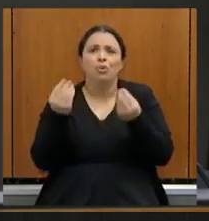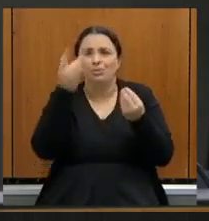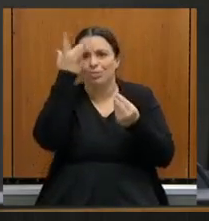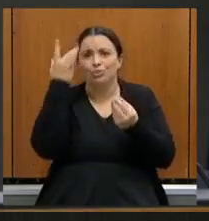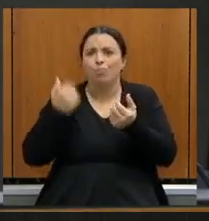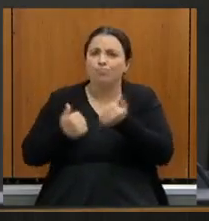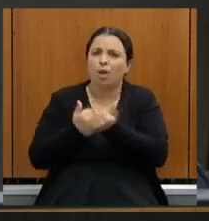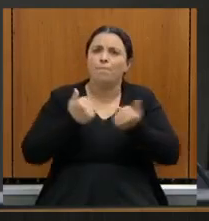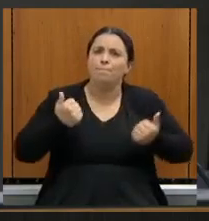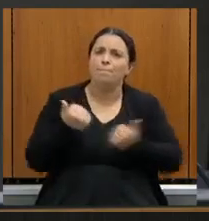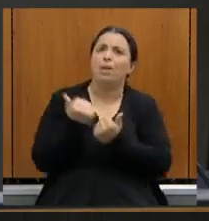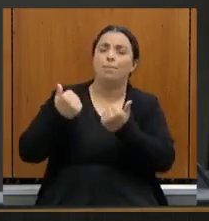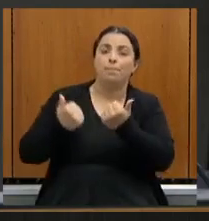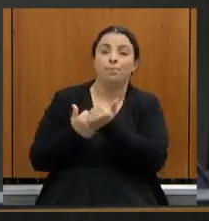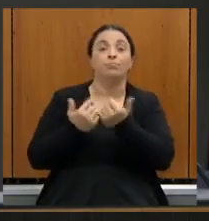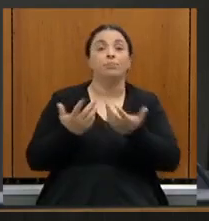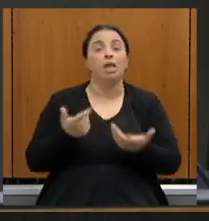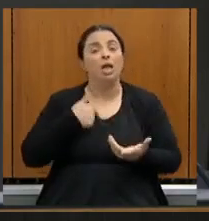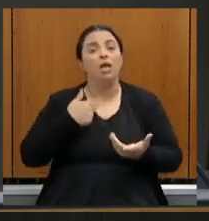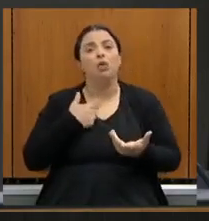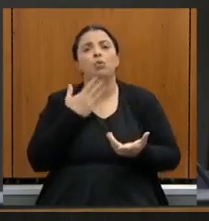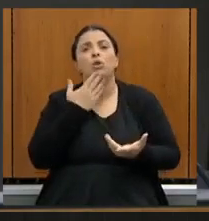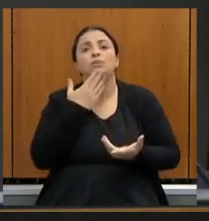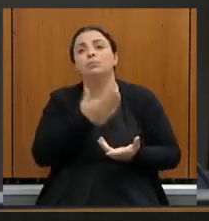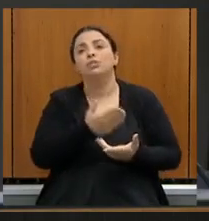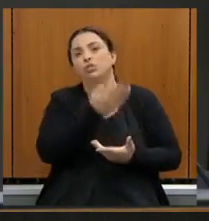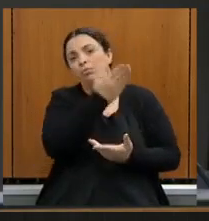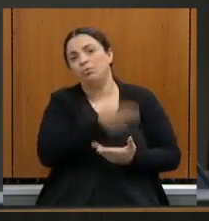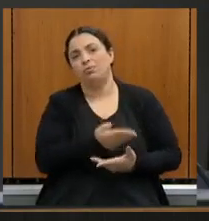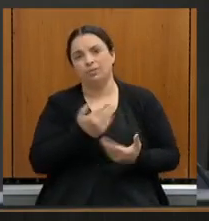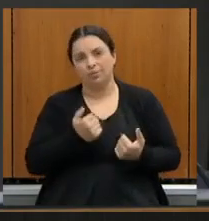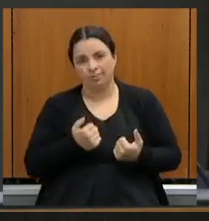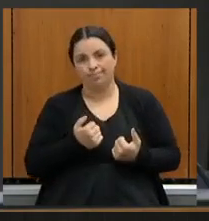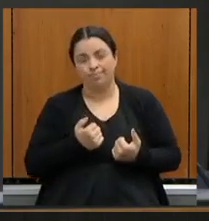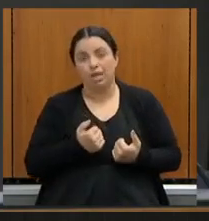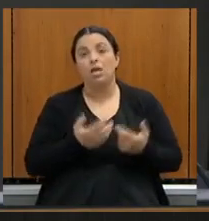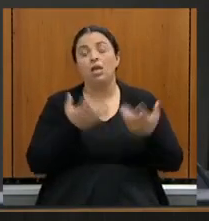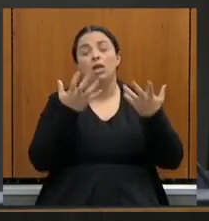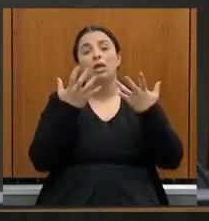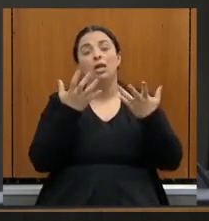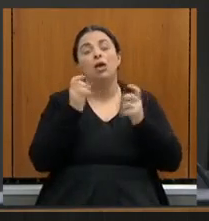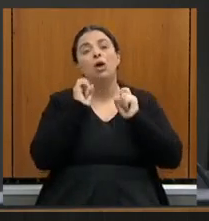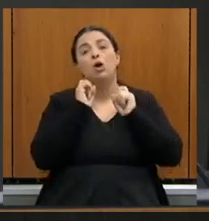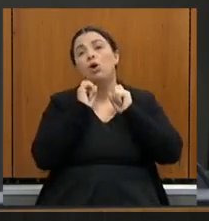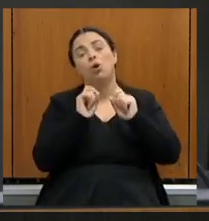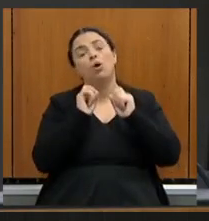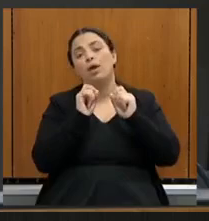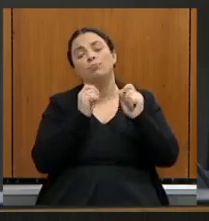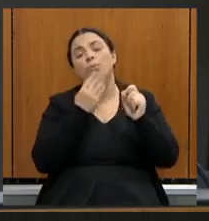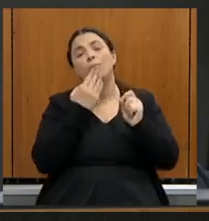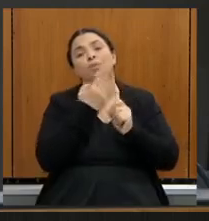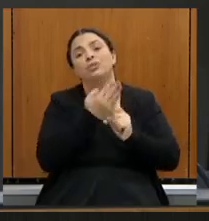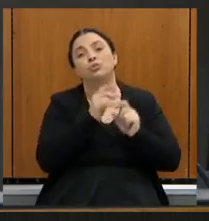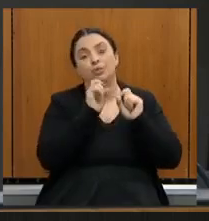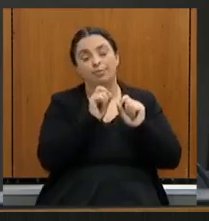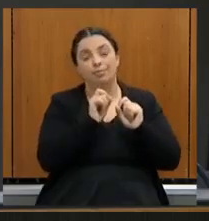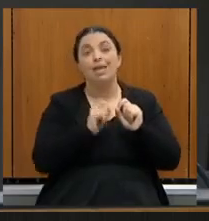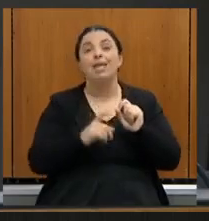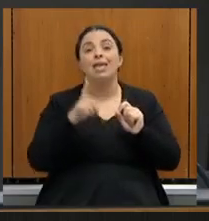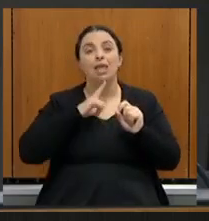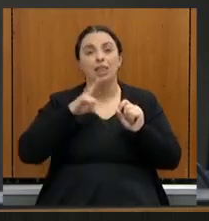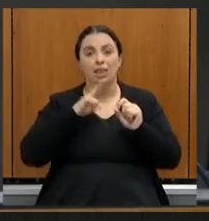fazer essa solicitação ao senhor, a solicitação de que a reunião seja